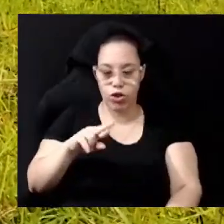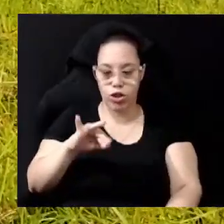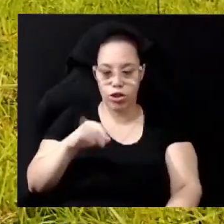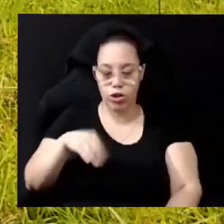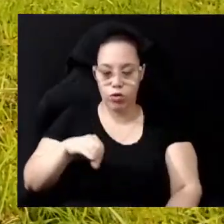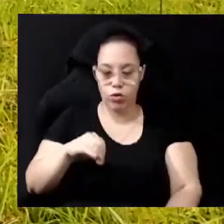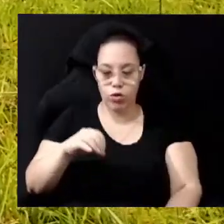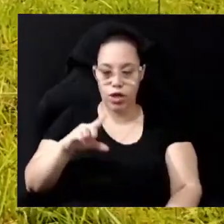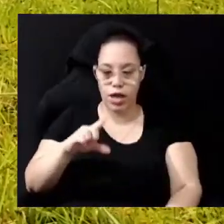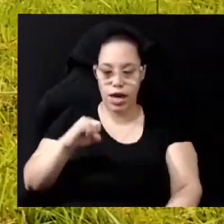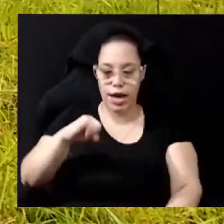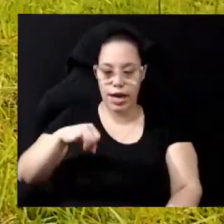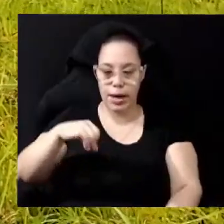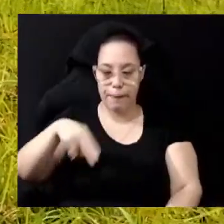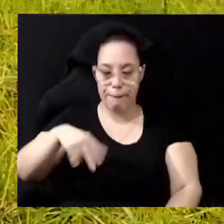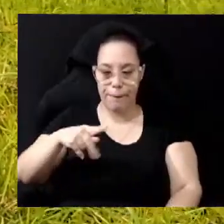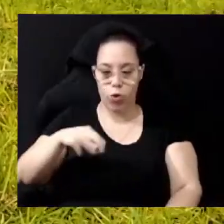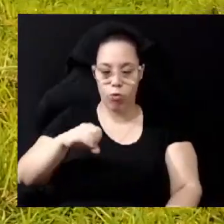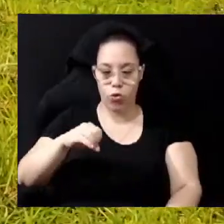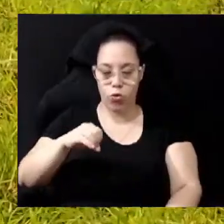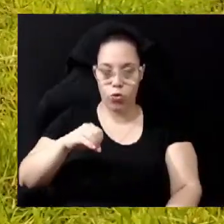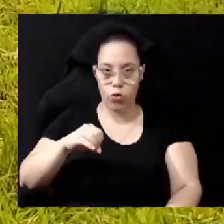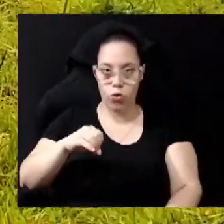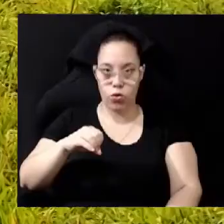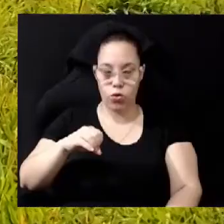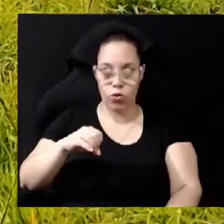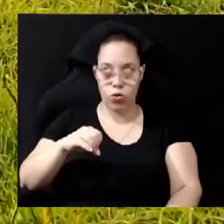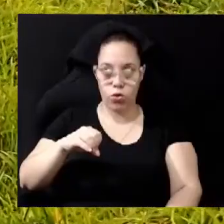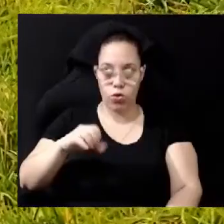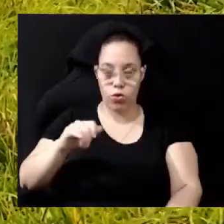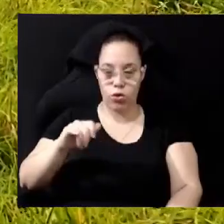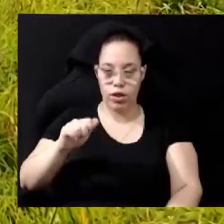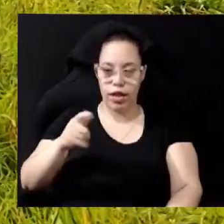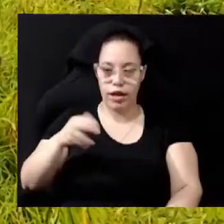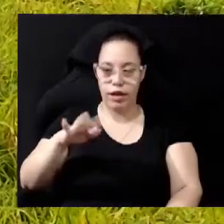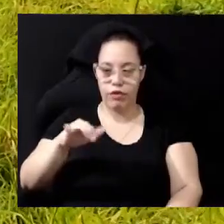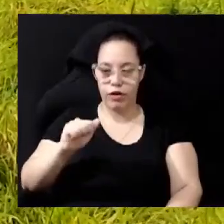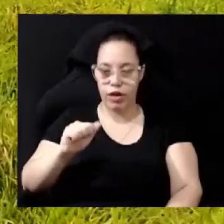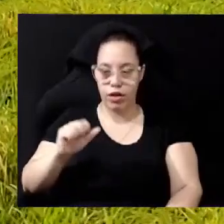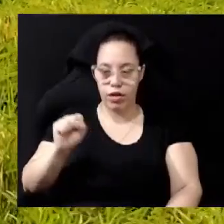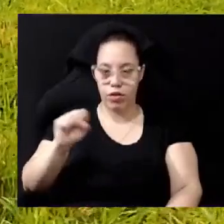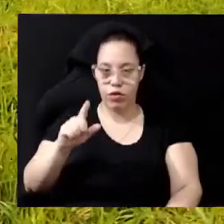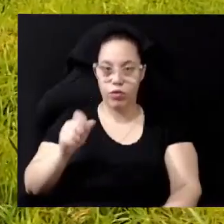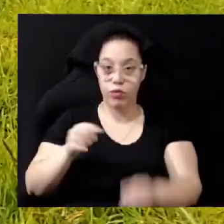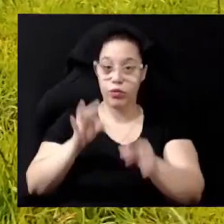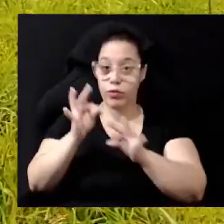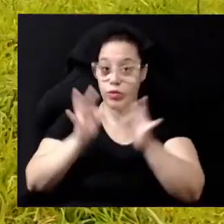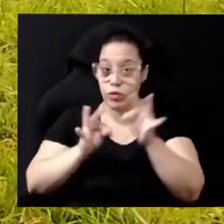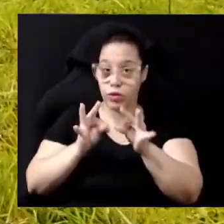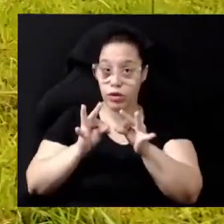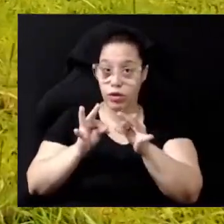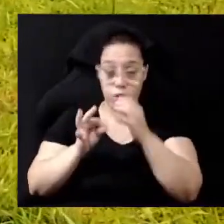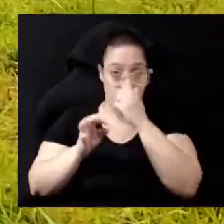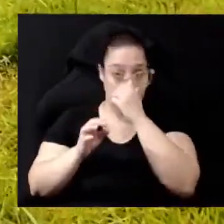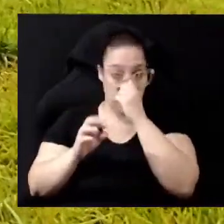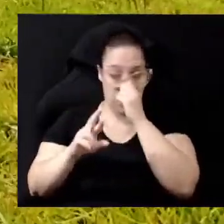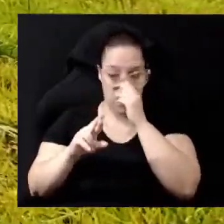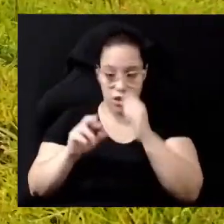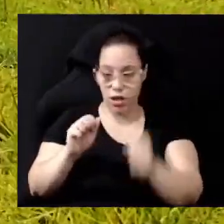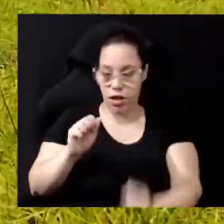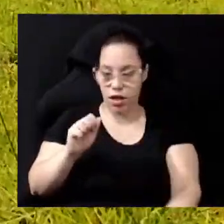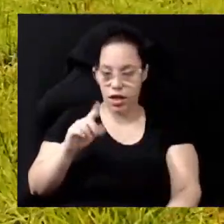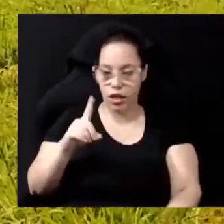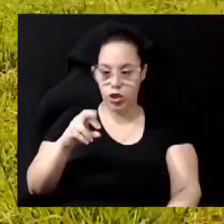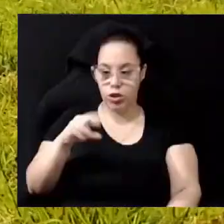de rinocerontes do Limpopo, na região de Waterberg, nordeste da África do Sul. A técnica consiste em